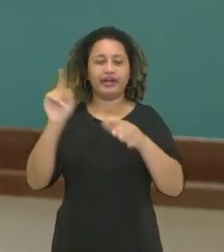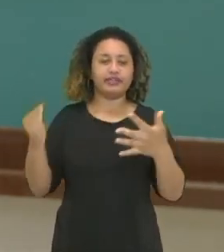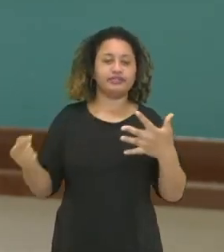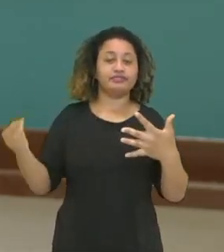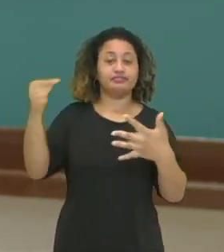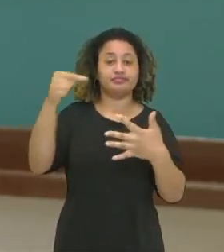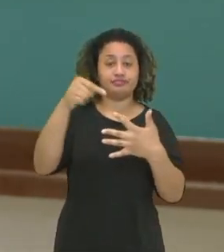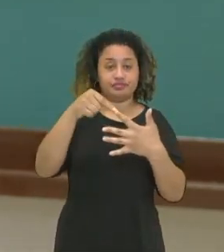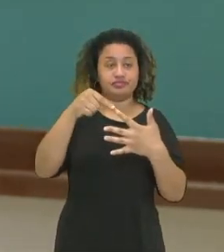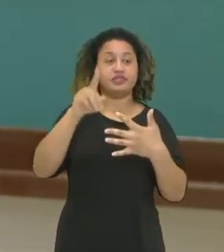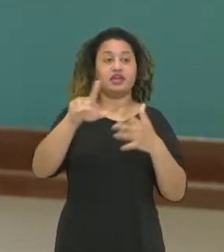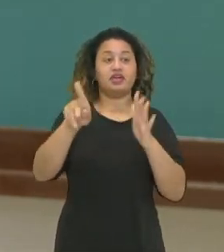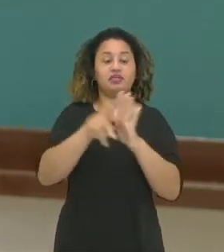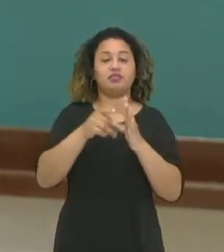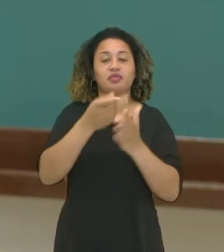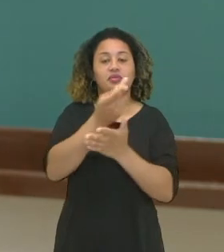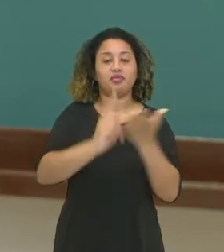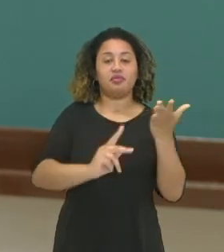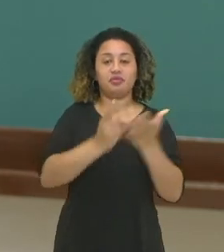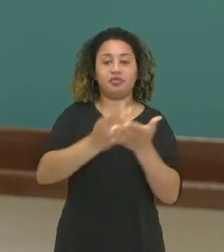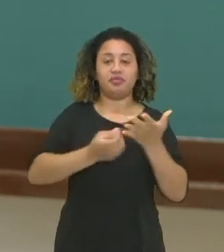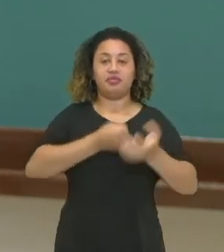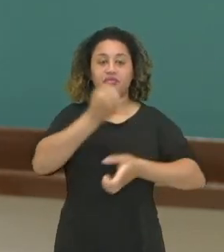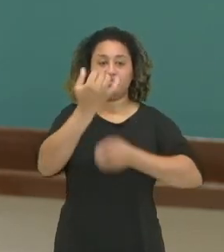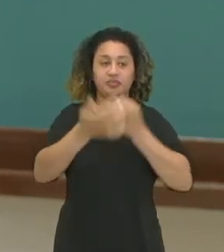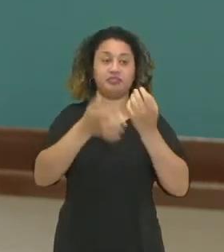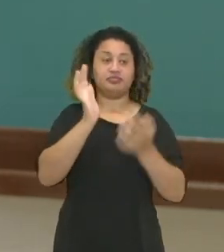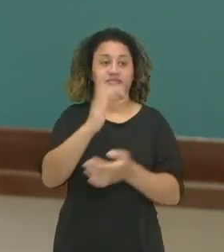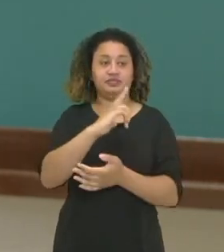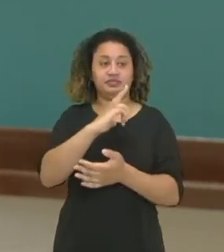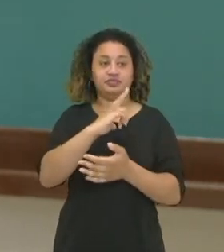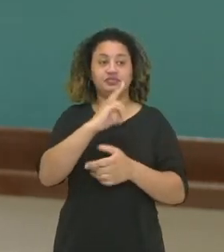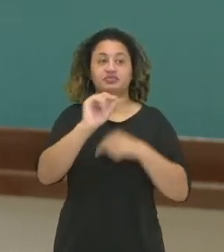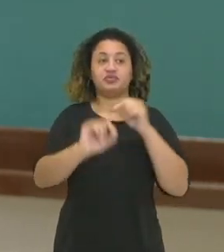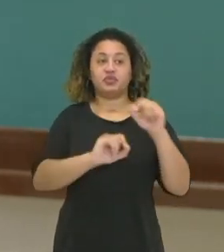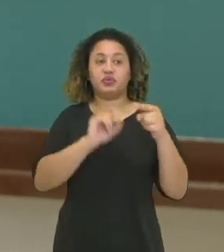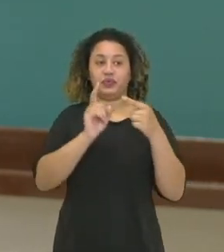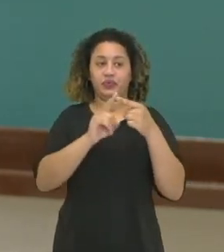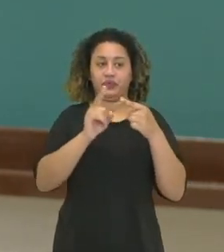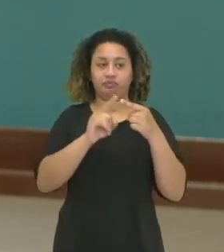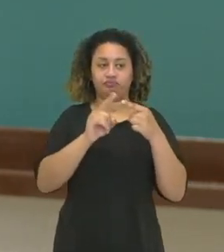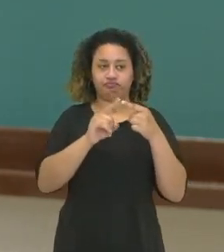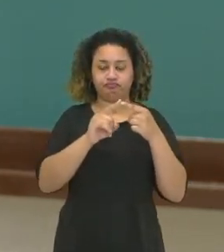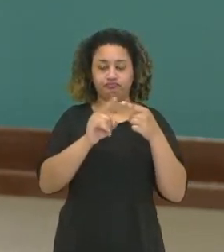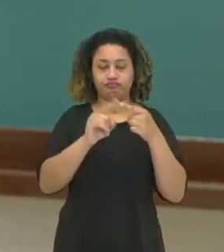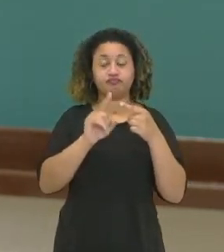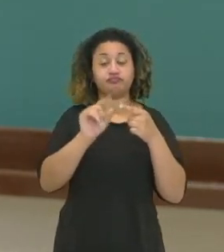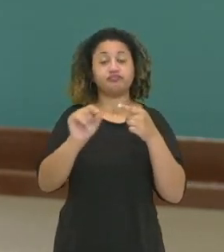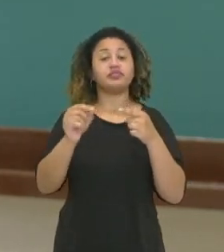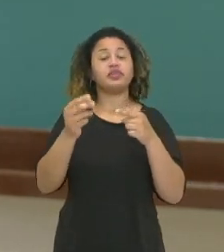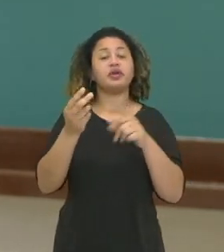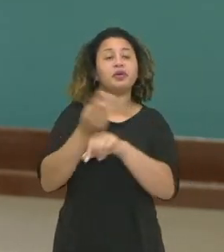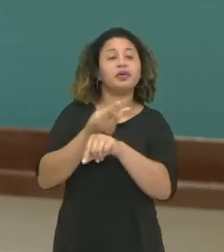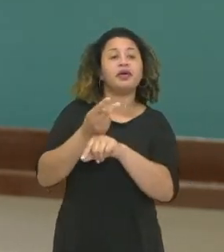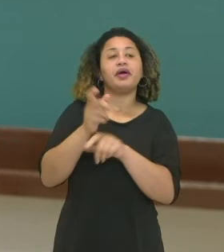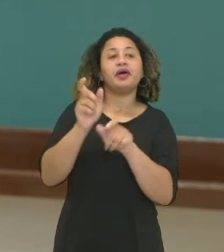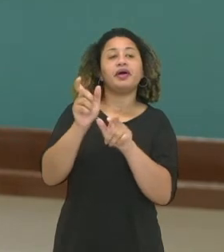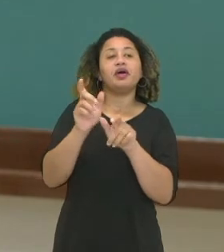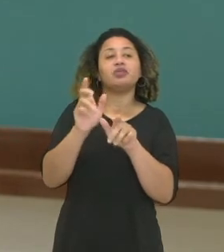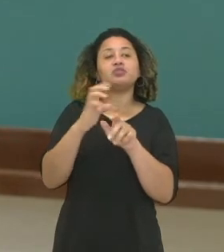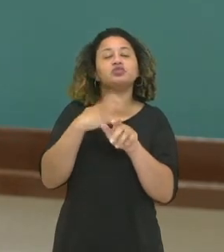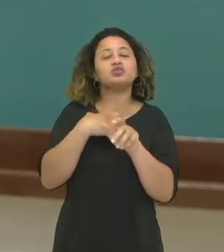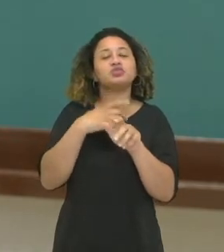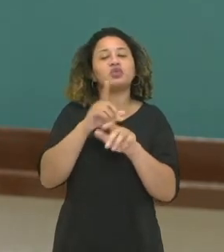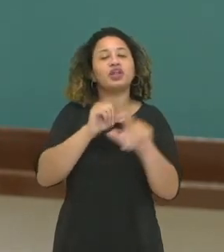da poesia presente já aí, nós tínhamos então que buscava por meio da palavra